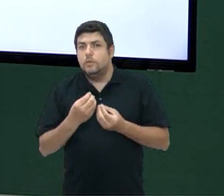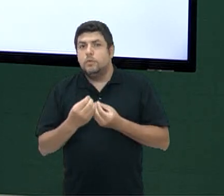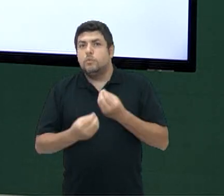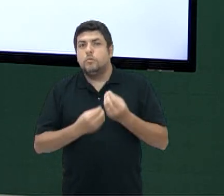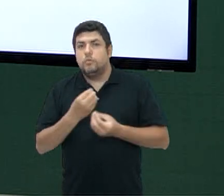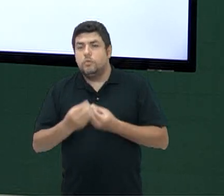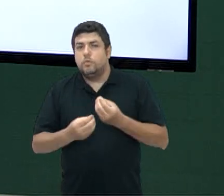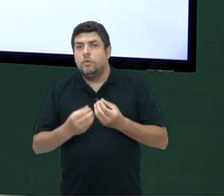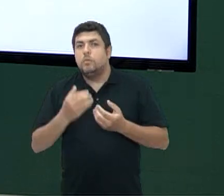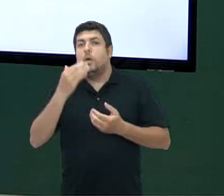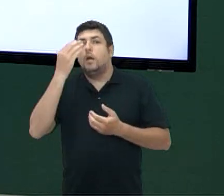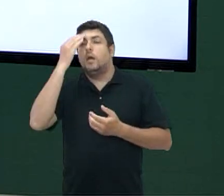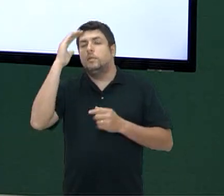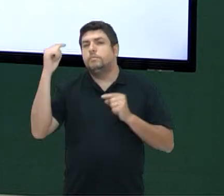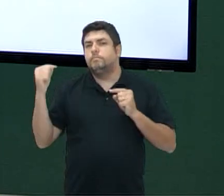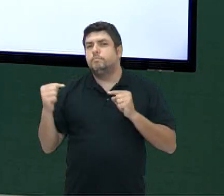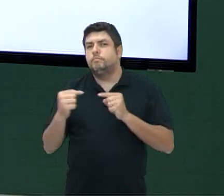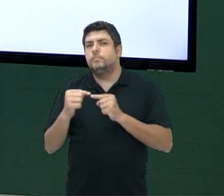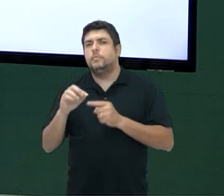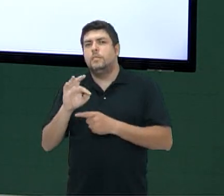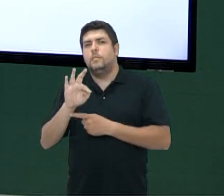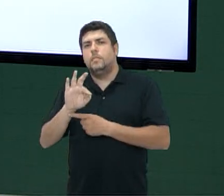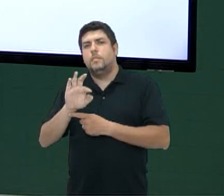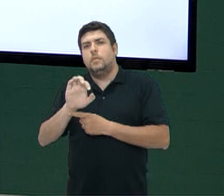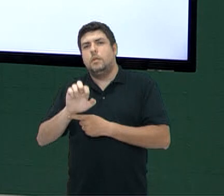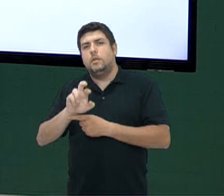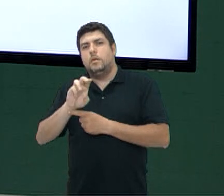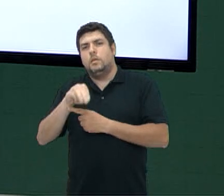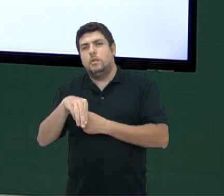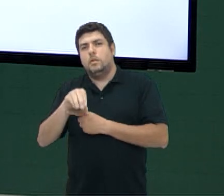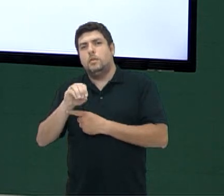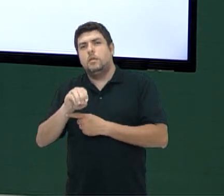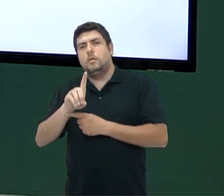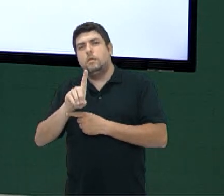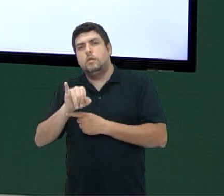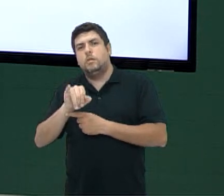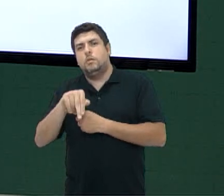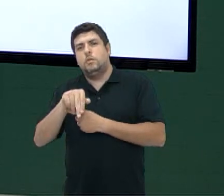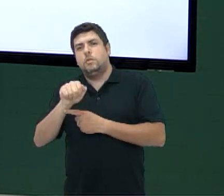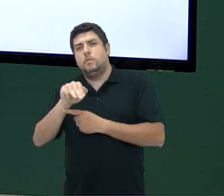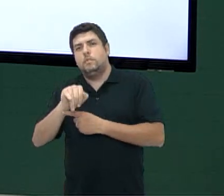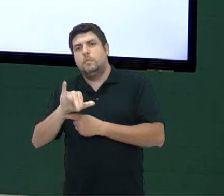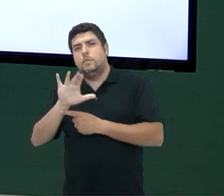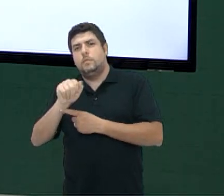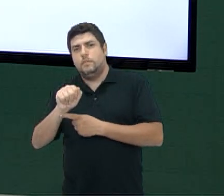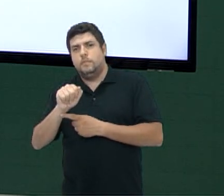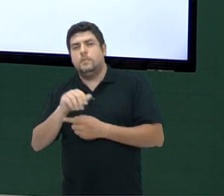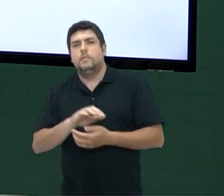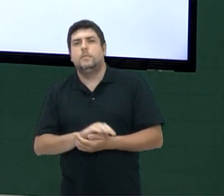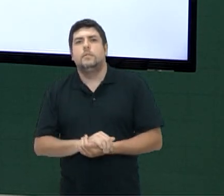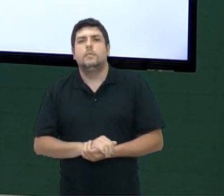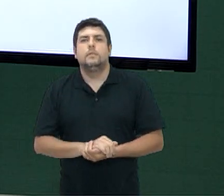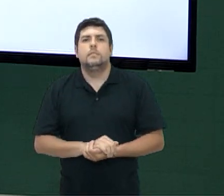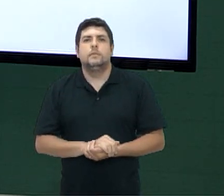esse conceito da termodinâmica, ok? Vamos avançar então ali para a nossa próxima tela.